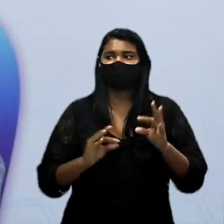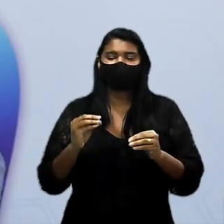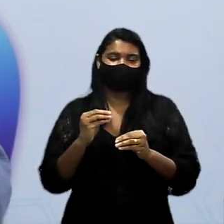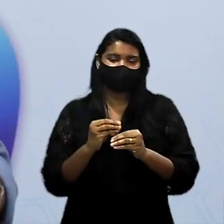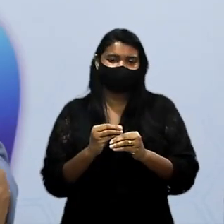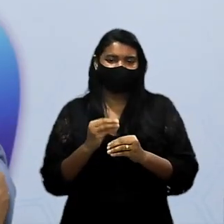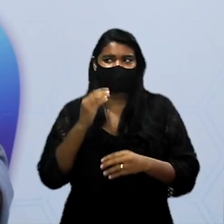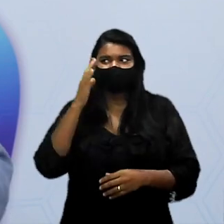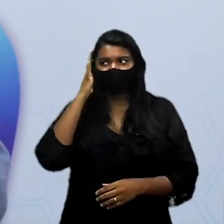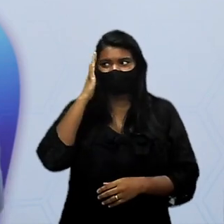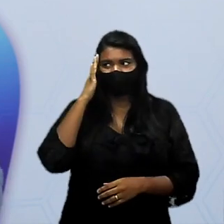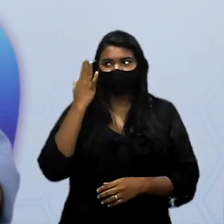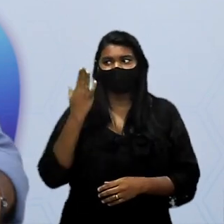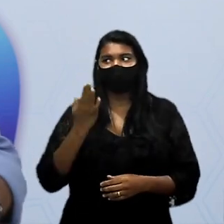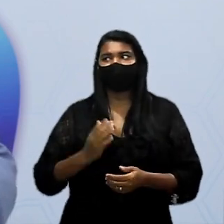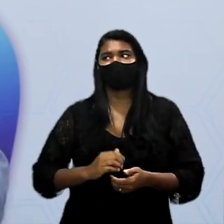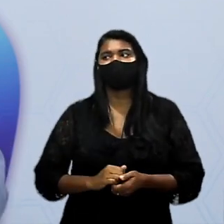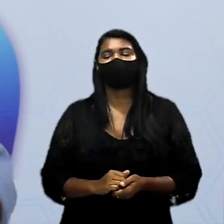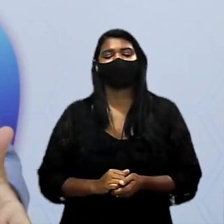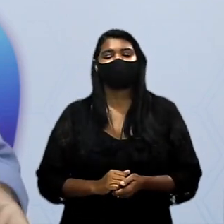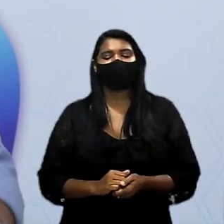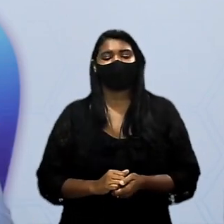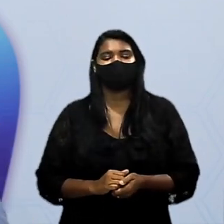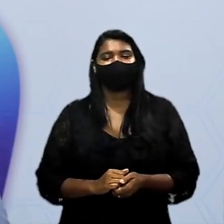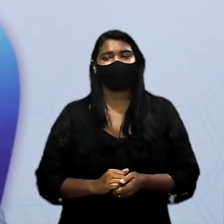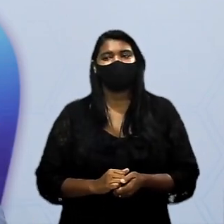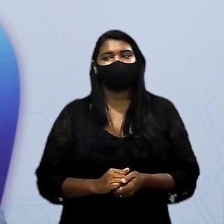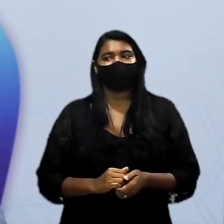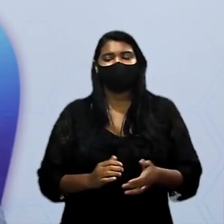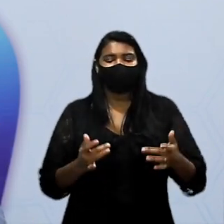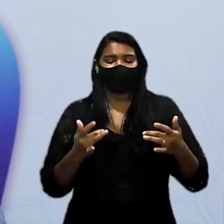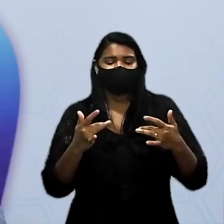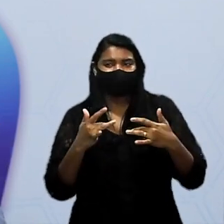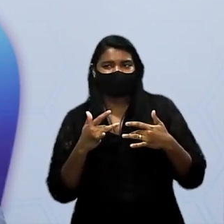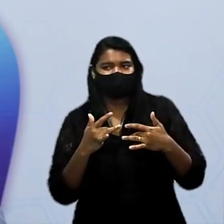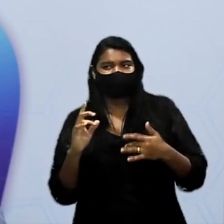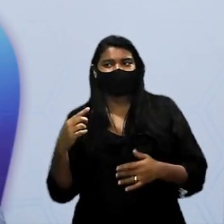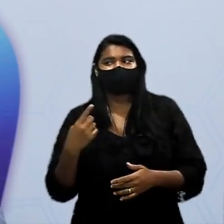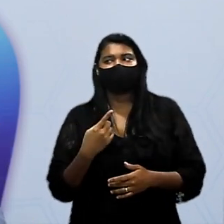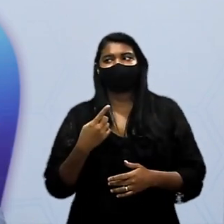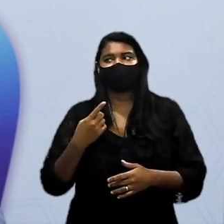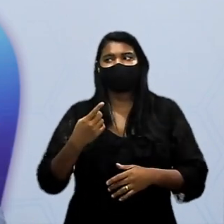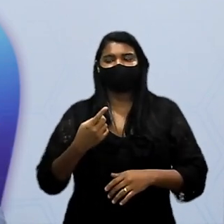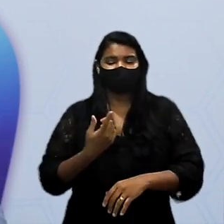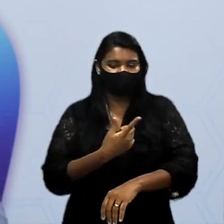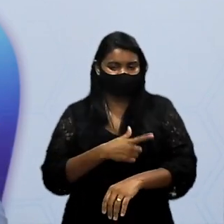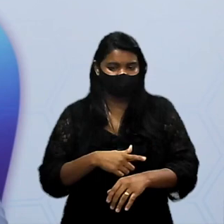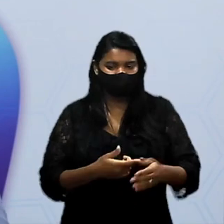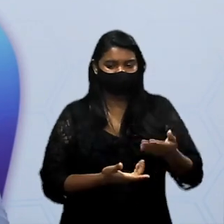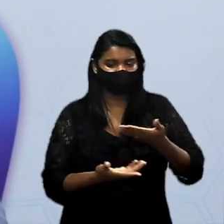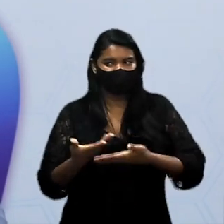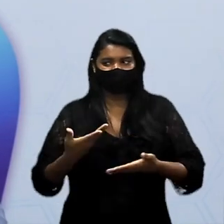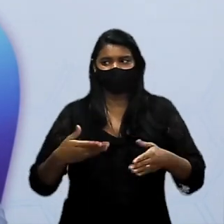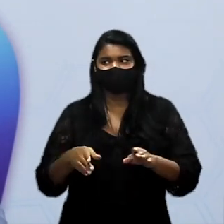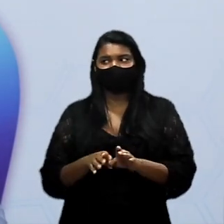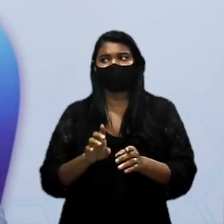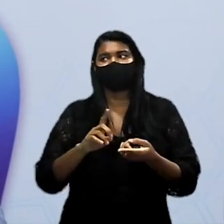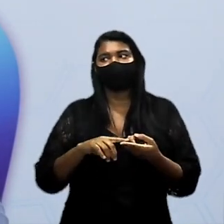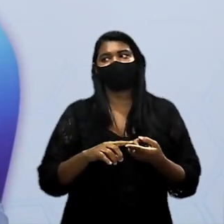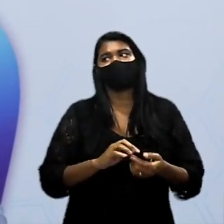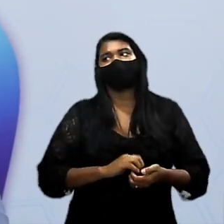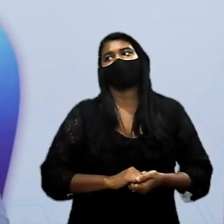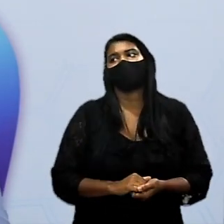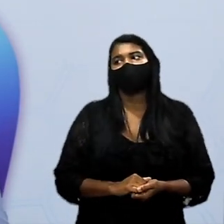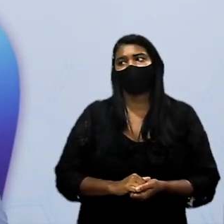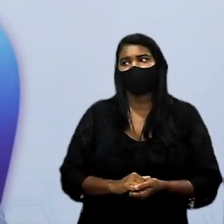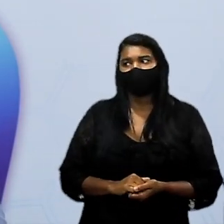zona de conforto, sair um pouco daquela caixa, né? Que é aquela caixa que nos mantém, digamos assim, abrigados numa área de conforto. Então,